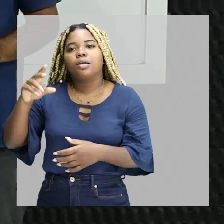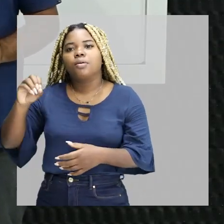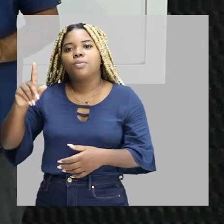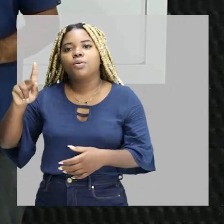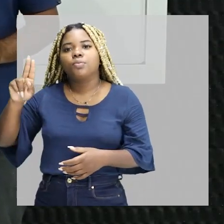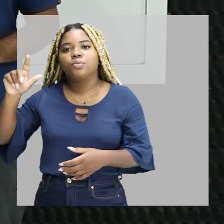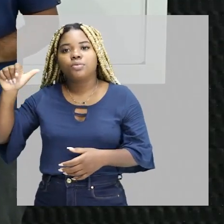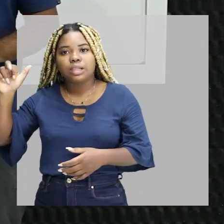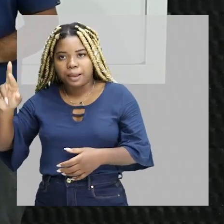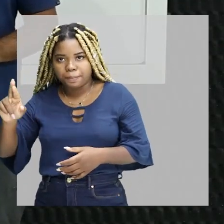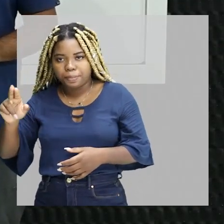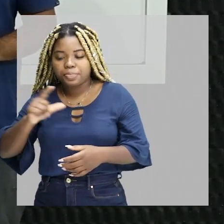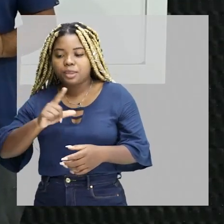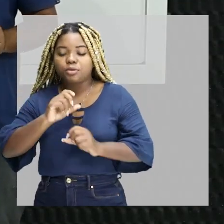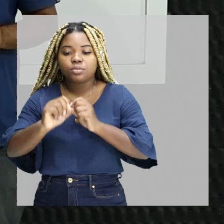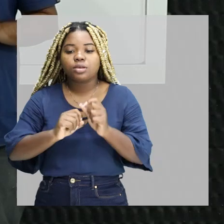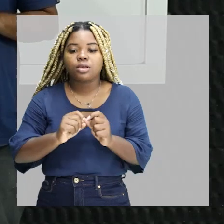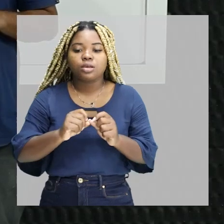mais fino,